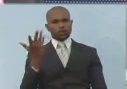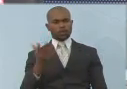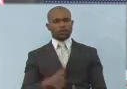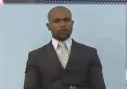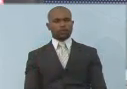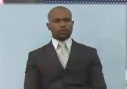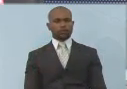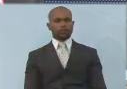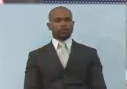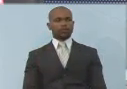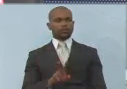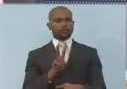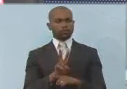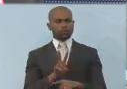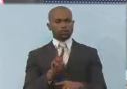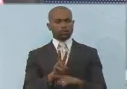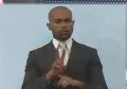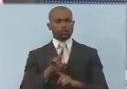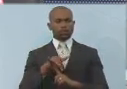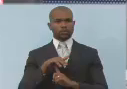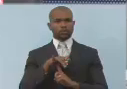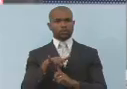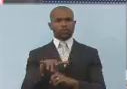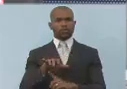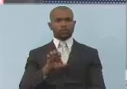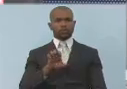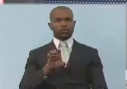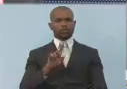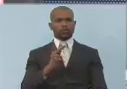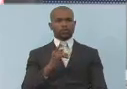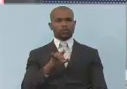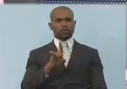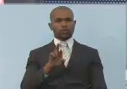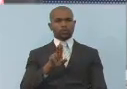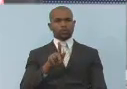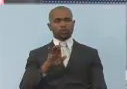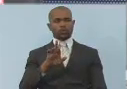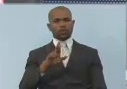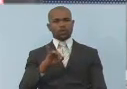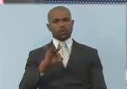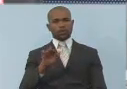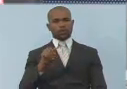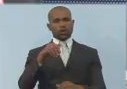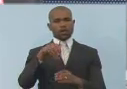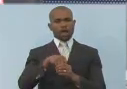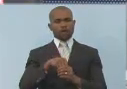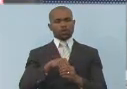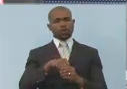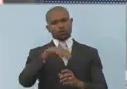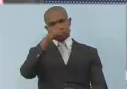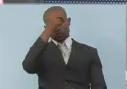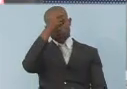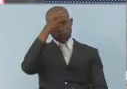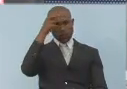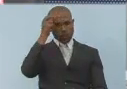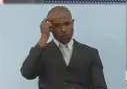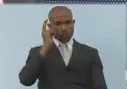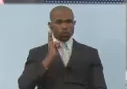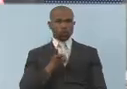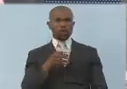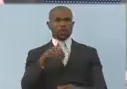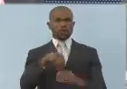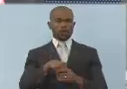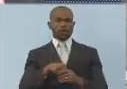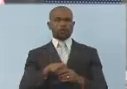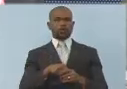A manutenção do parque reprográfico em todas as unidades da Prefeitura, tá? Então, nós mantemos aí nas unidades da Prefeitura